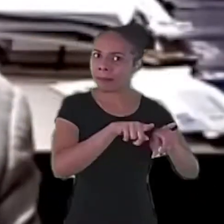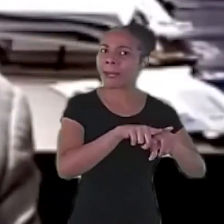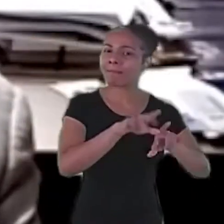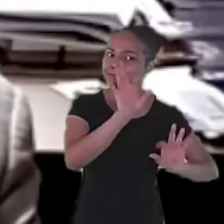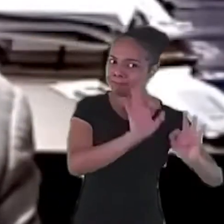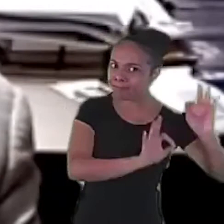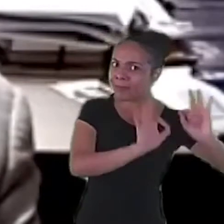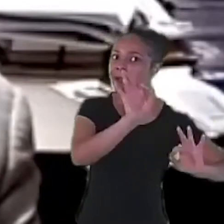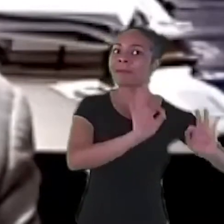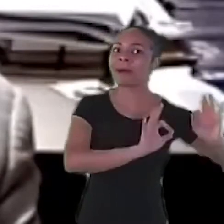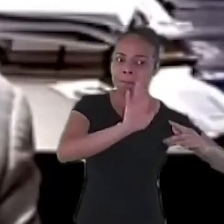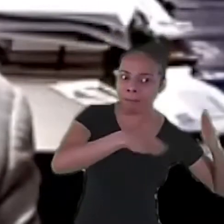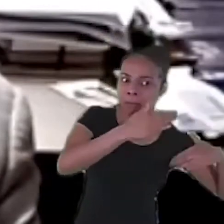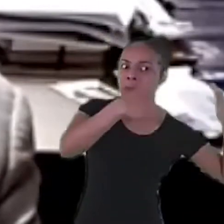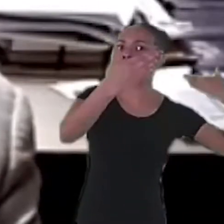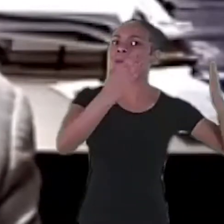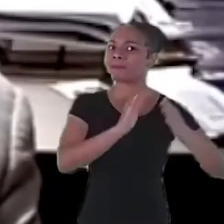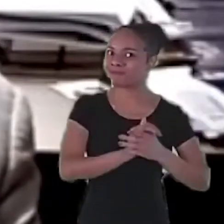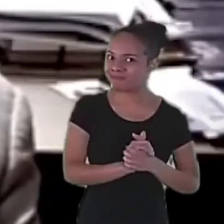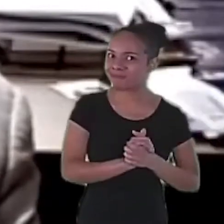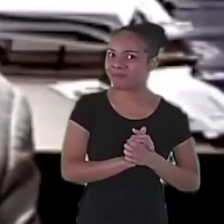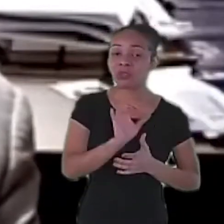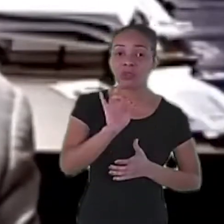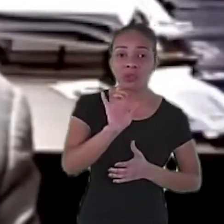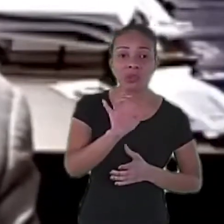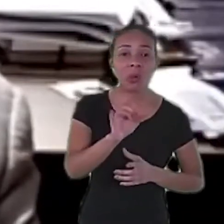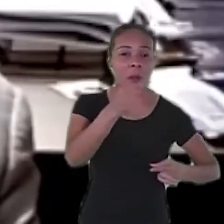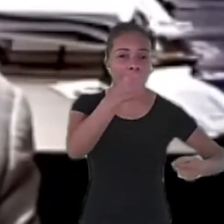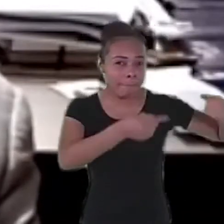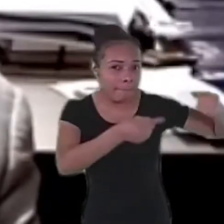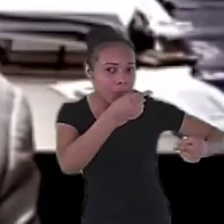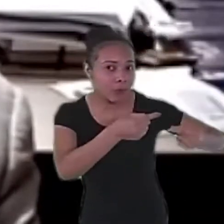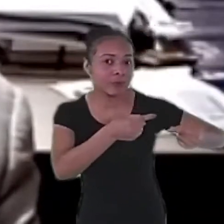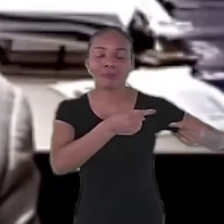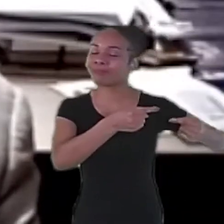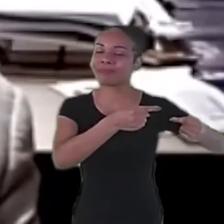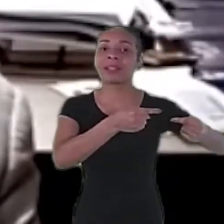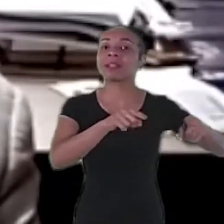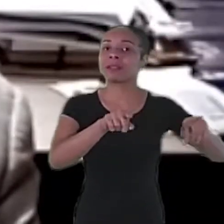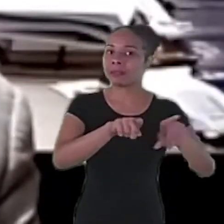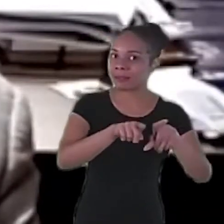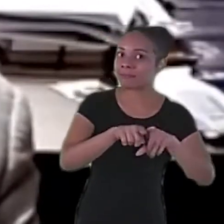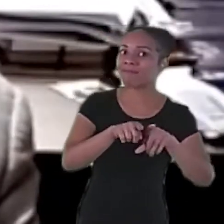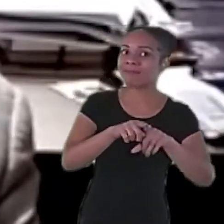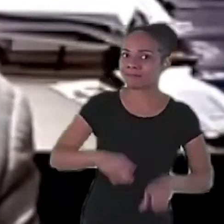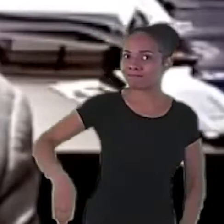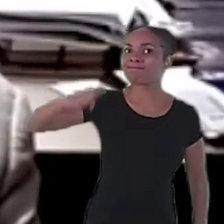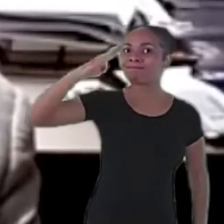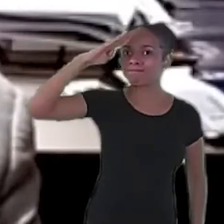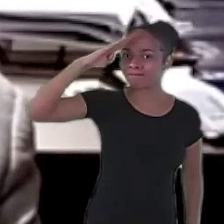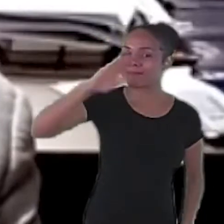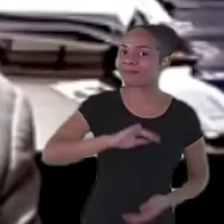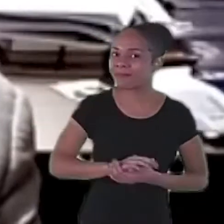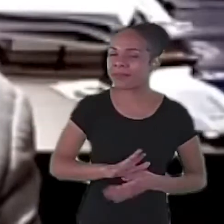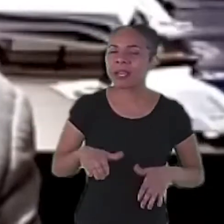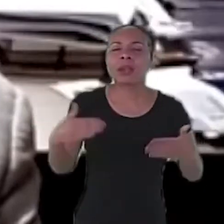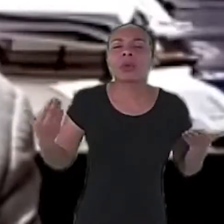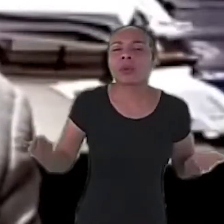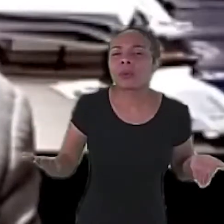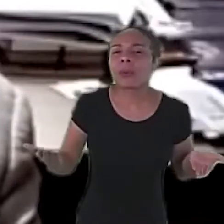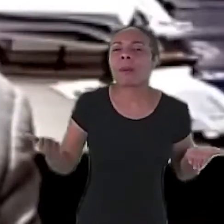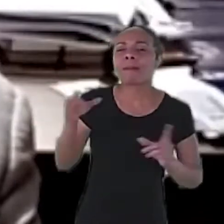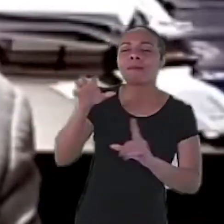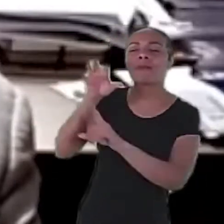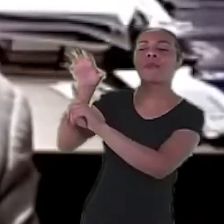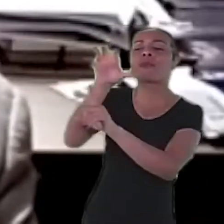e também, eventualmente, militar. Quais as consequências de tudo isso para a humanidade em geral, para o Brasil